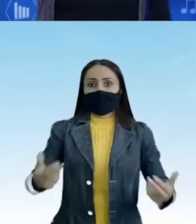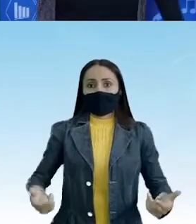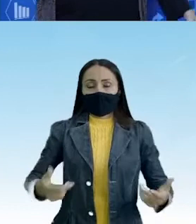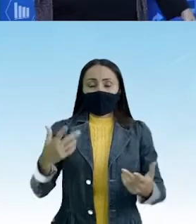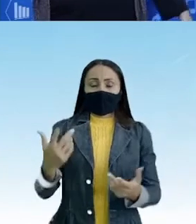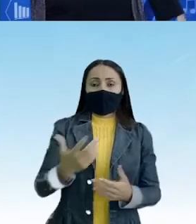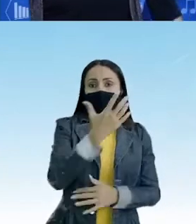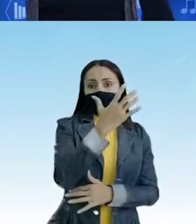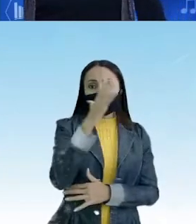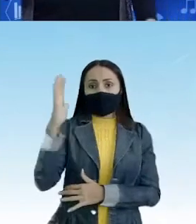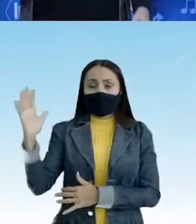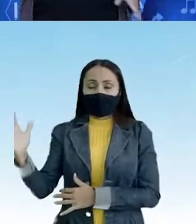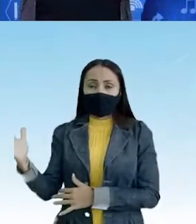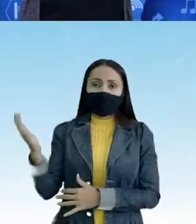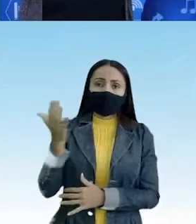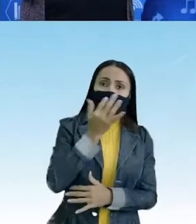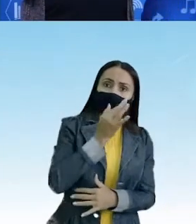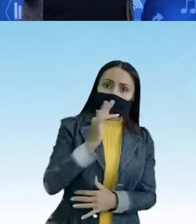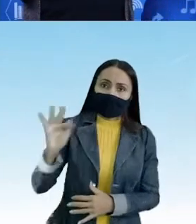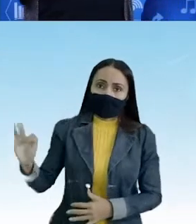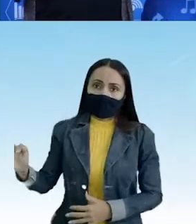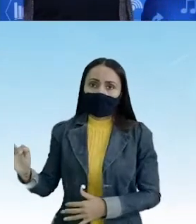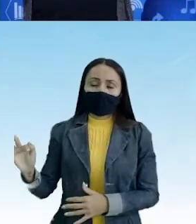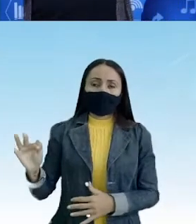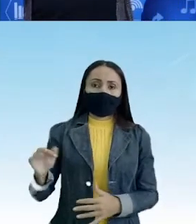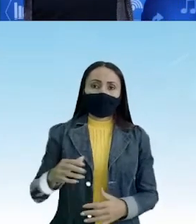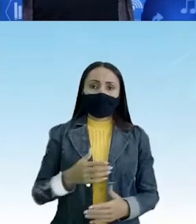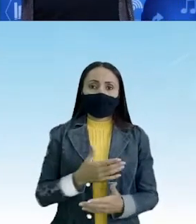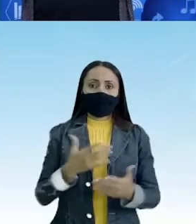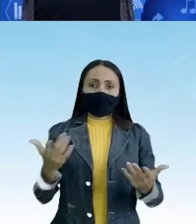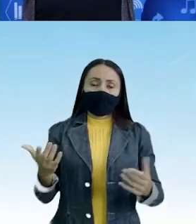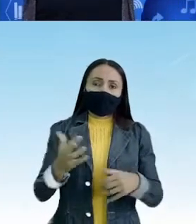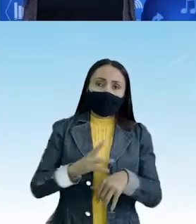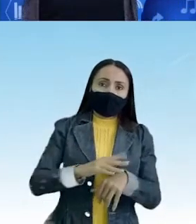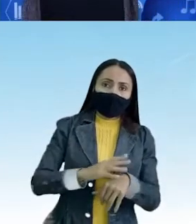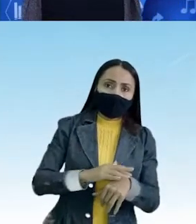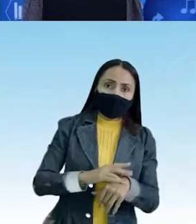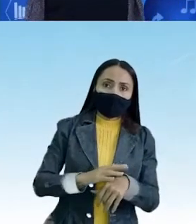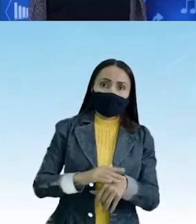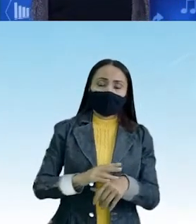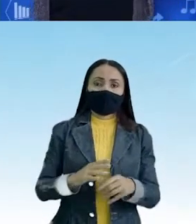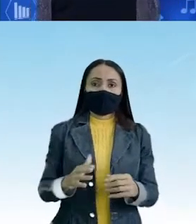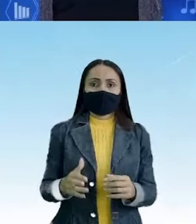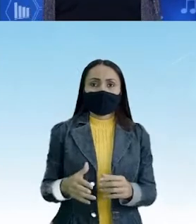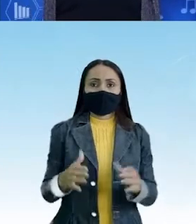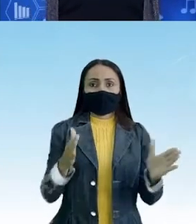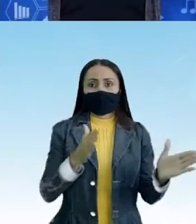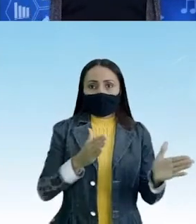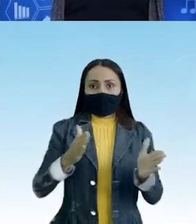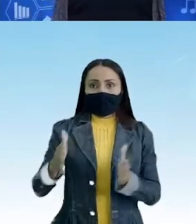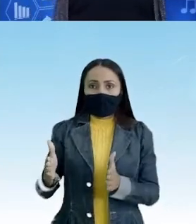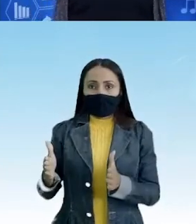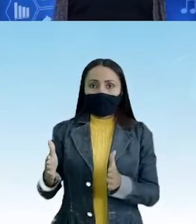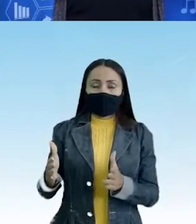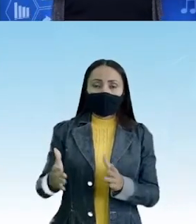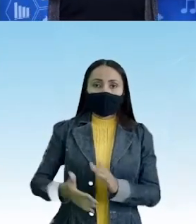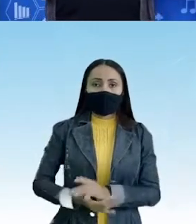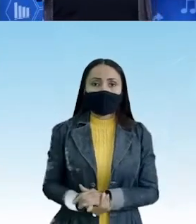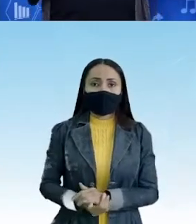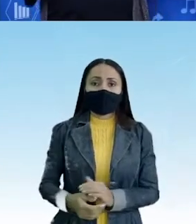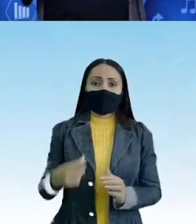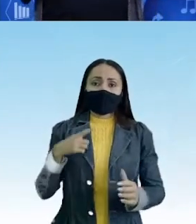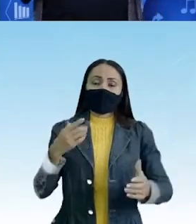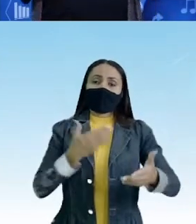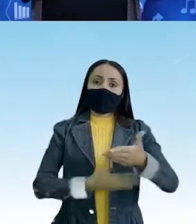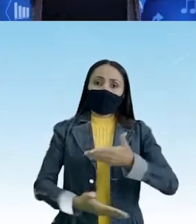plantas, frutos, deformidades, doenças e partes de corpo. Tudo isso estão relacionado